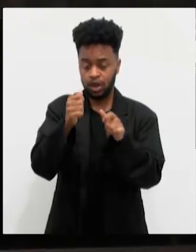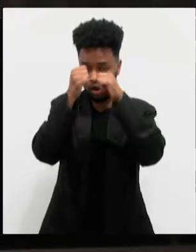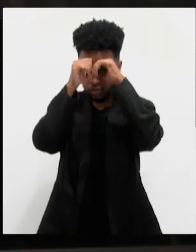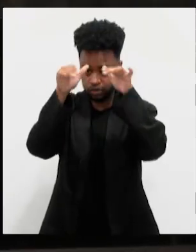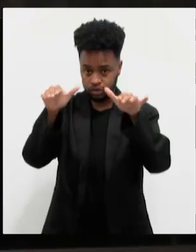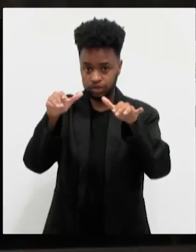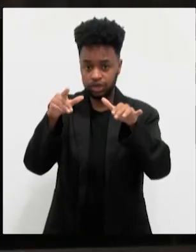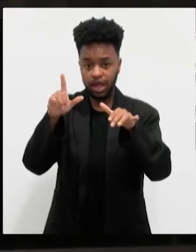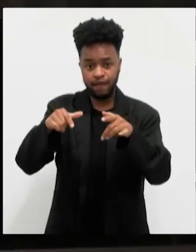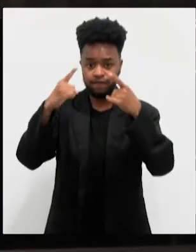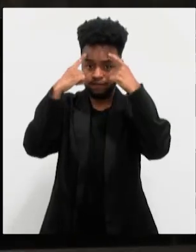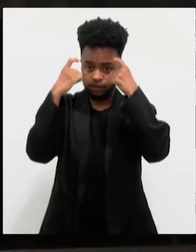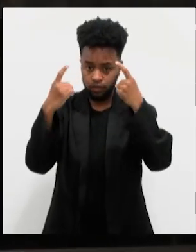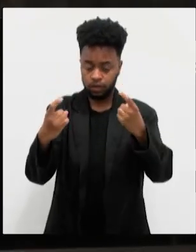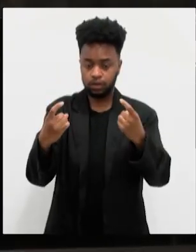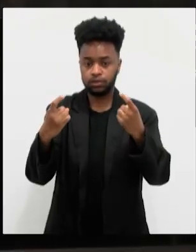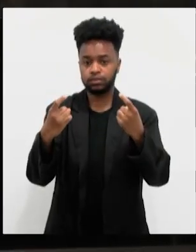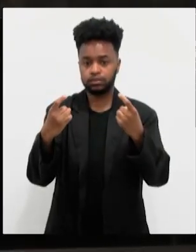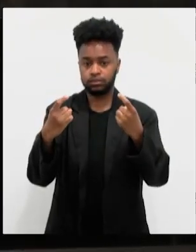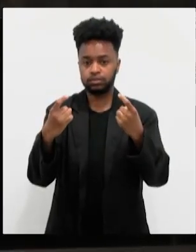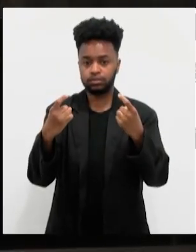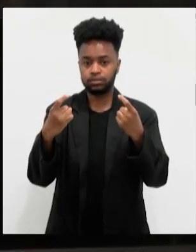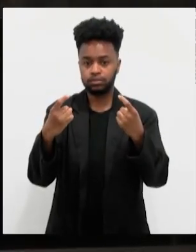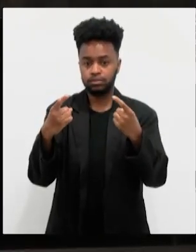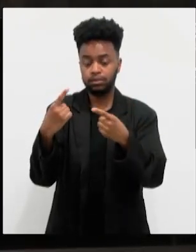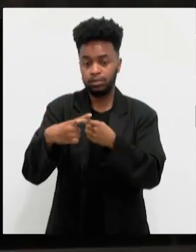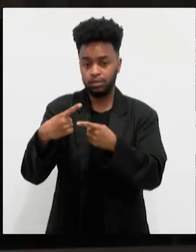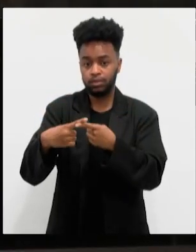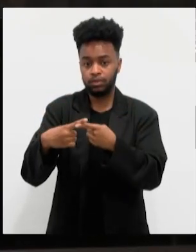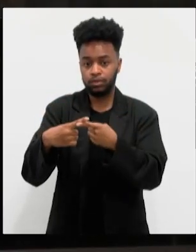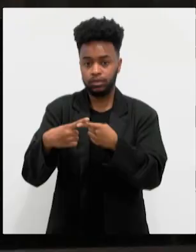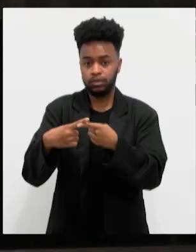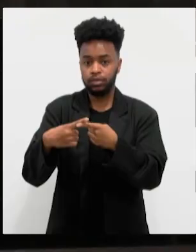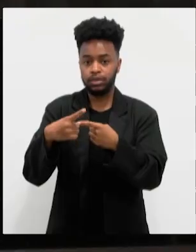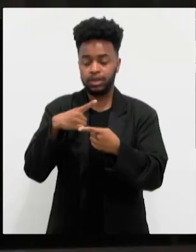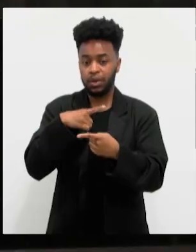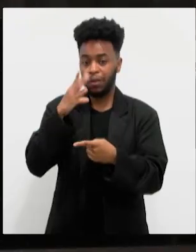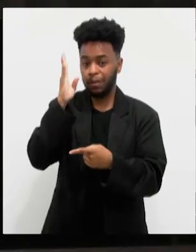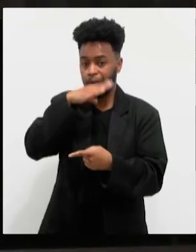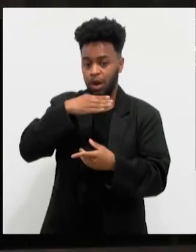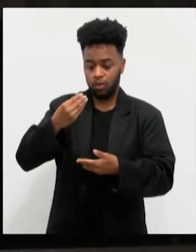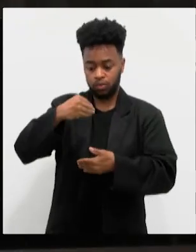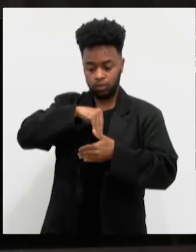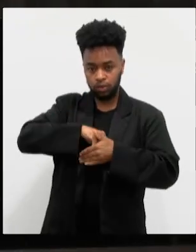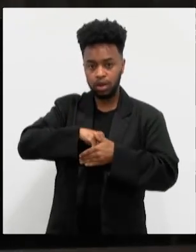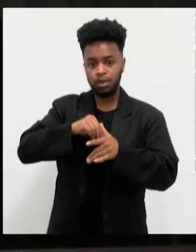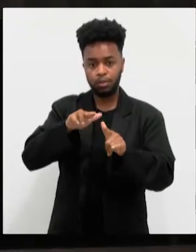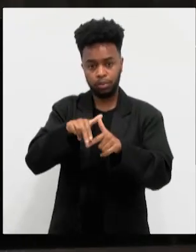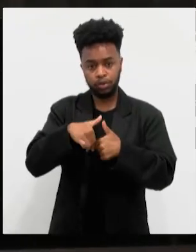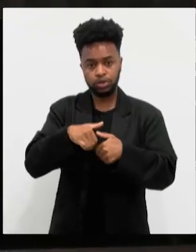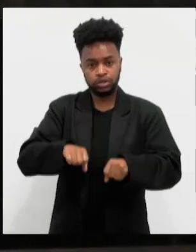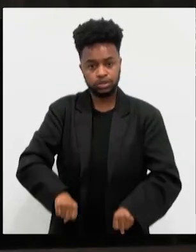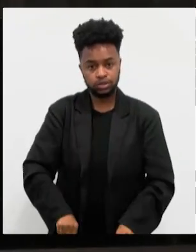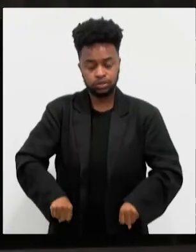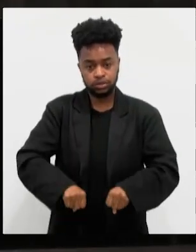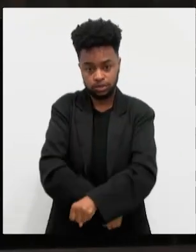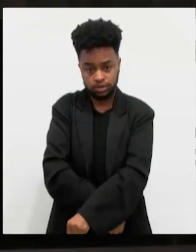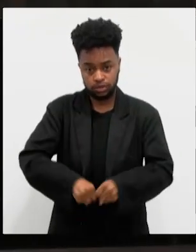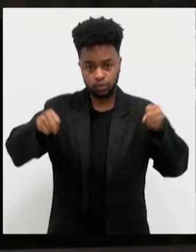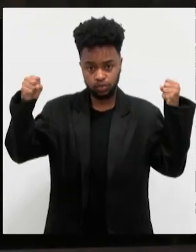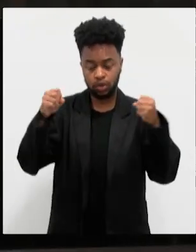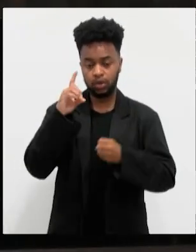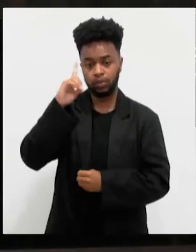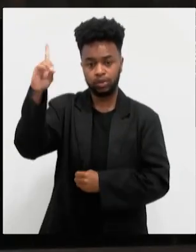são violentos porque são amaldiçoados por São Jorge, o deus da guerra.